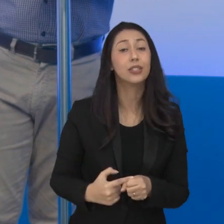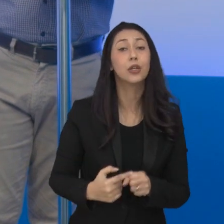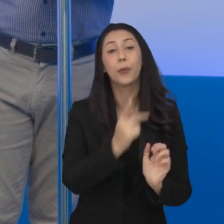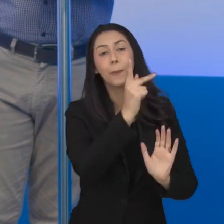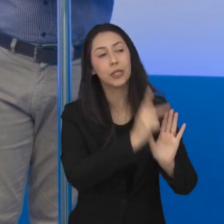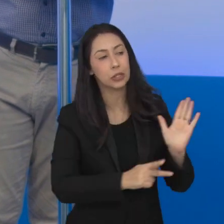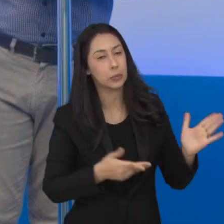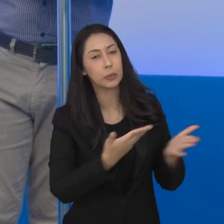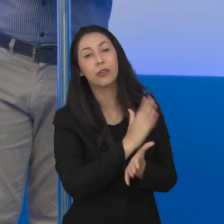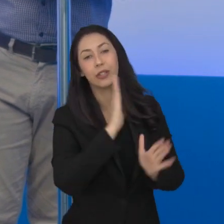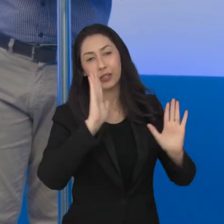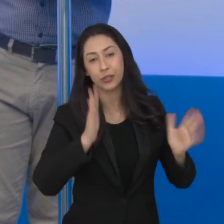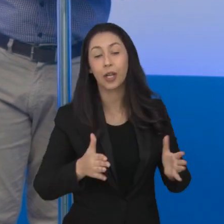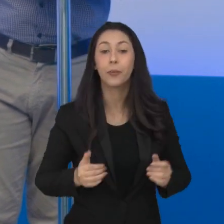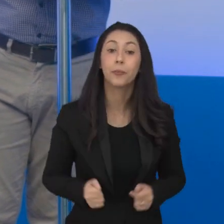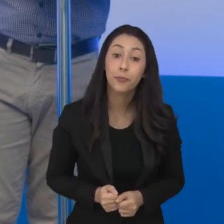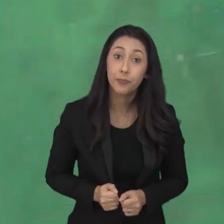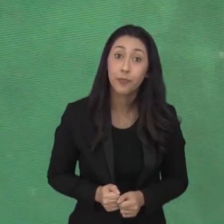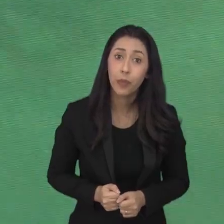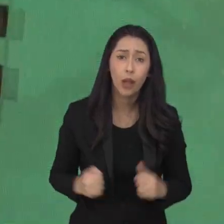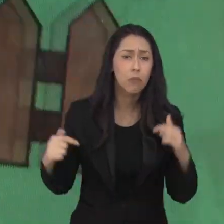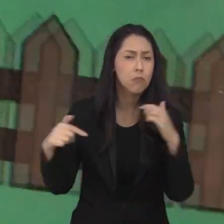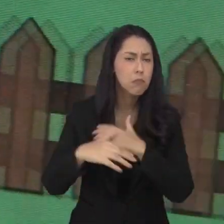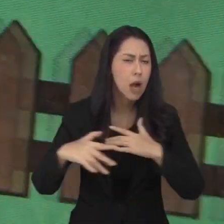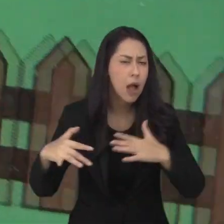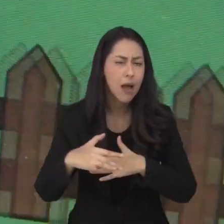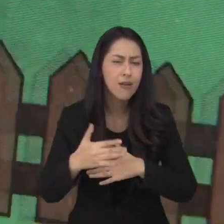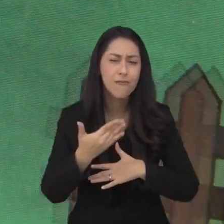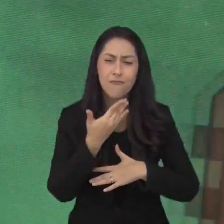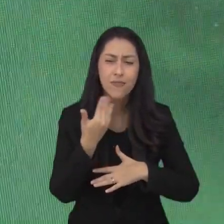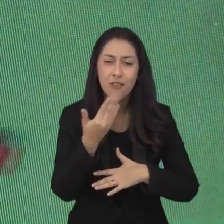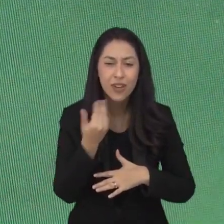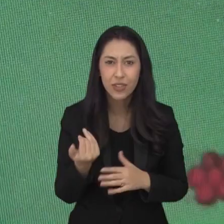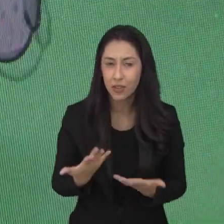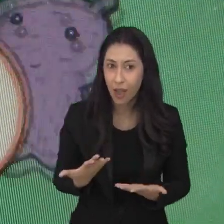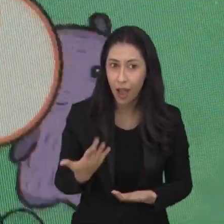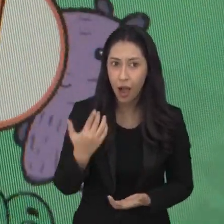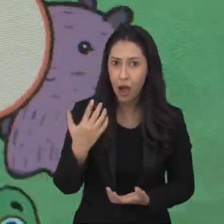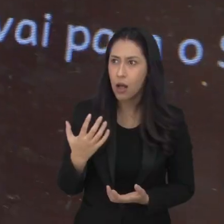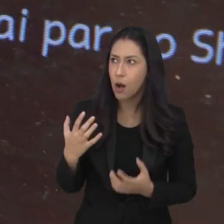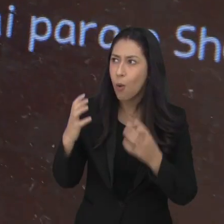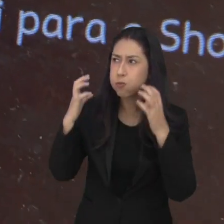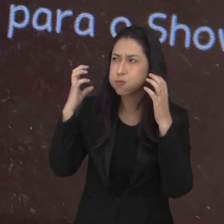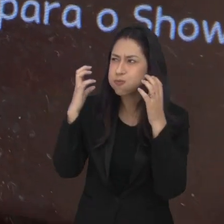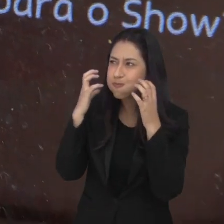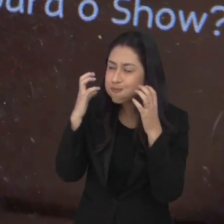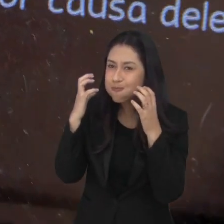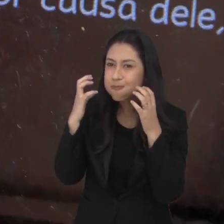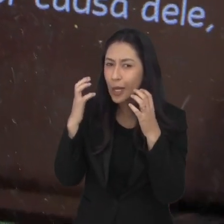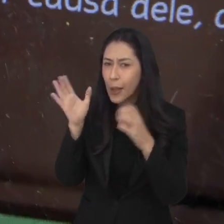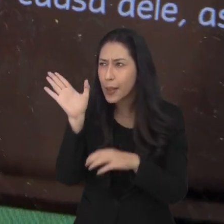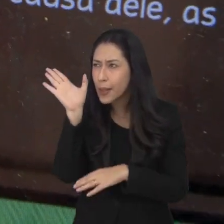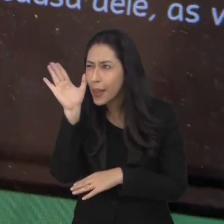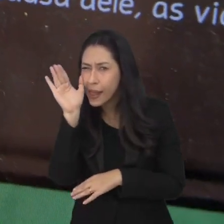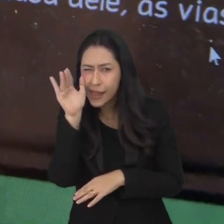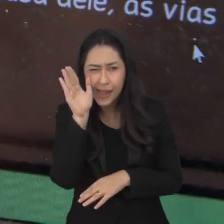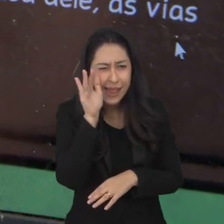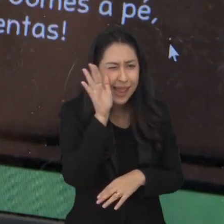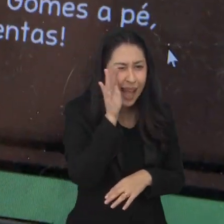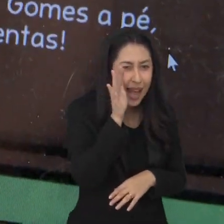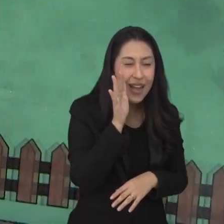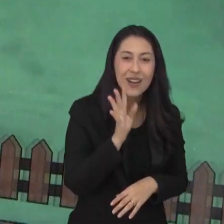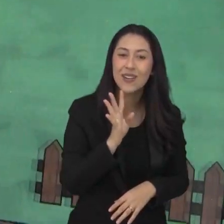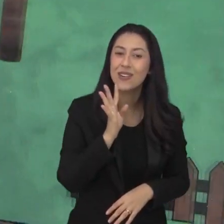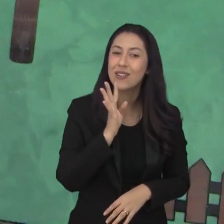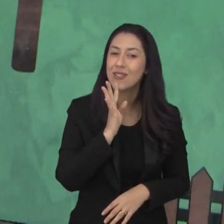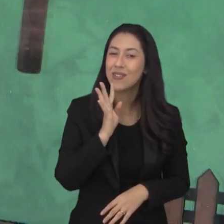a partir de projetos aprovados. A dinâmica é simples. A Capivara Curiosa explora um cenário que todo mundo já